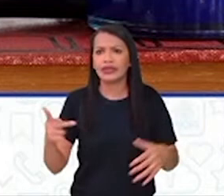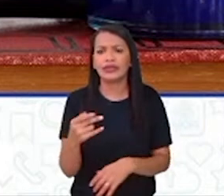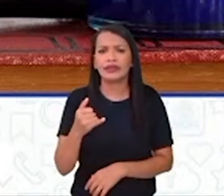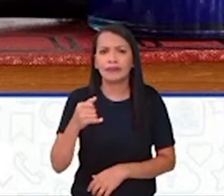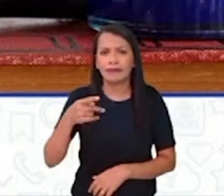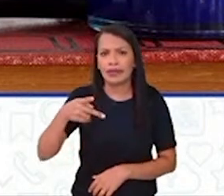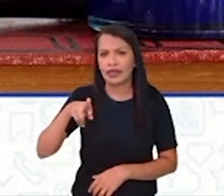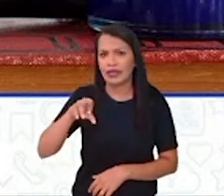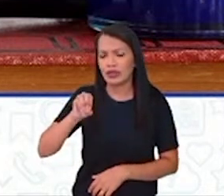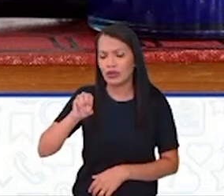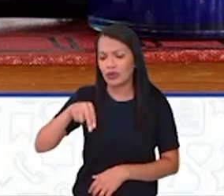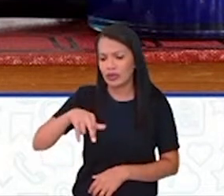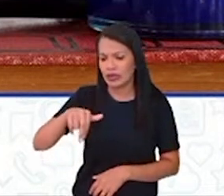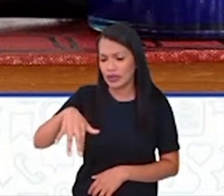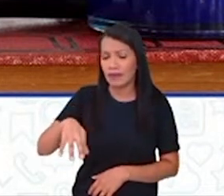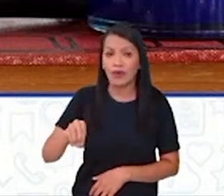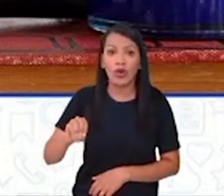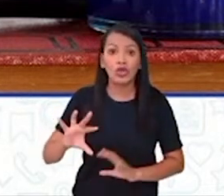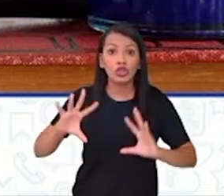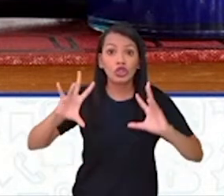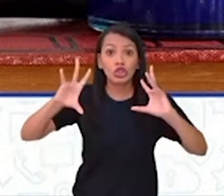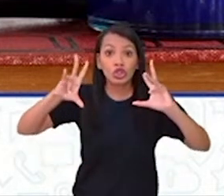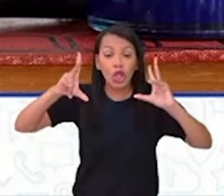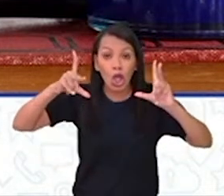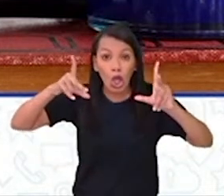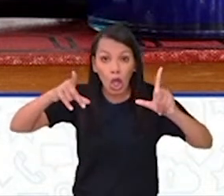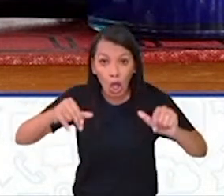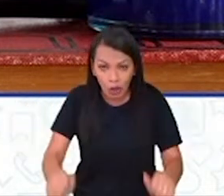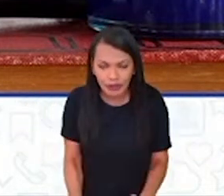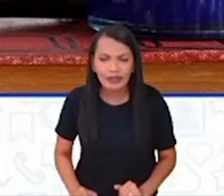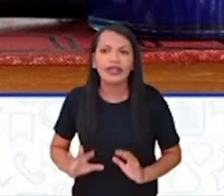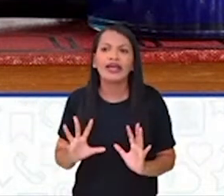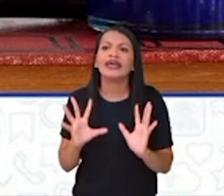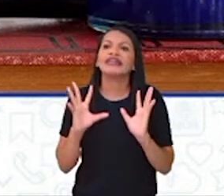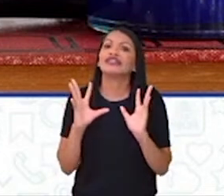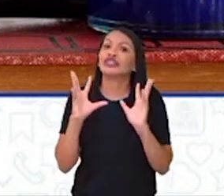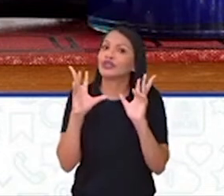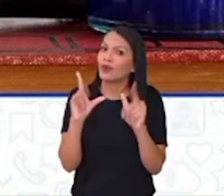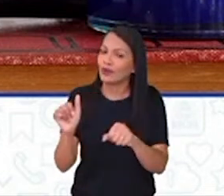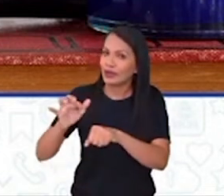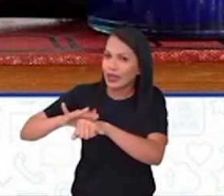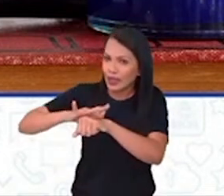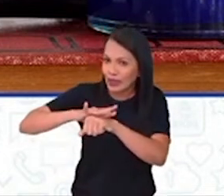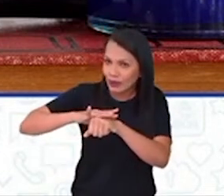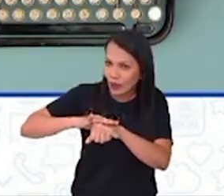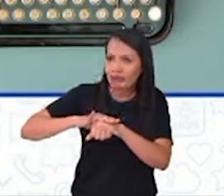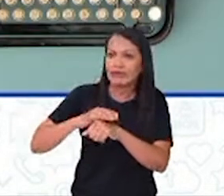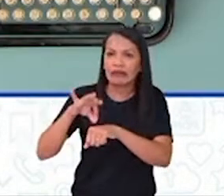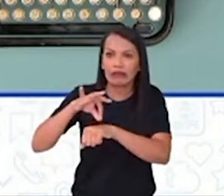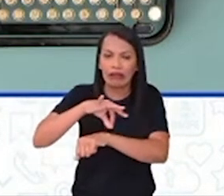que é o hiperônimo. Falei muito hoje, né? E a gente ainda tem um tempinho, pessoal. Não achem que vocês vão descansar